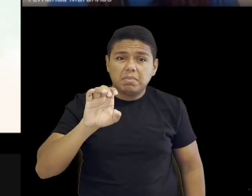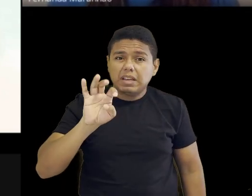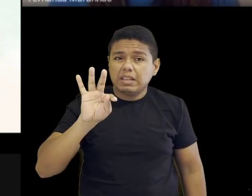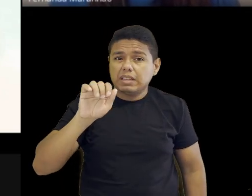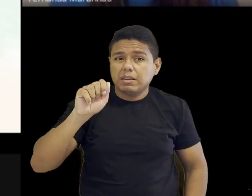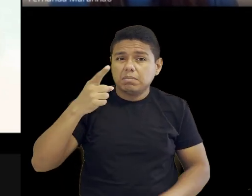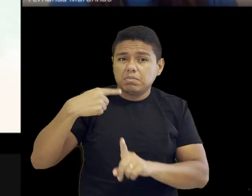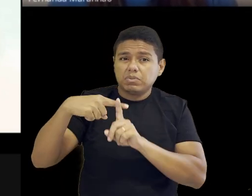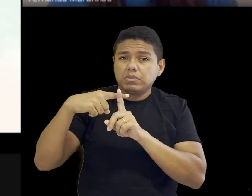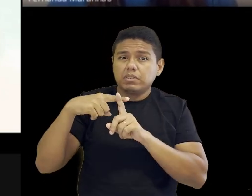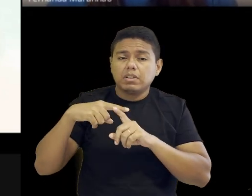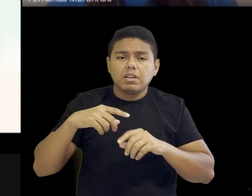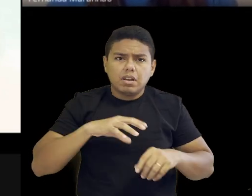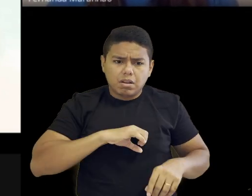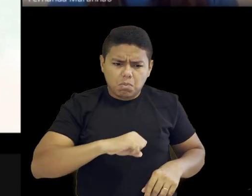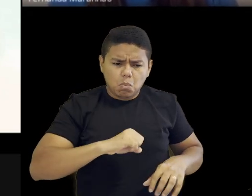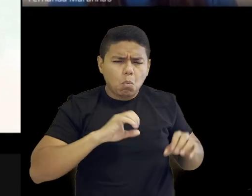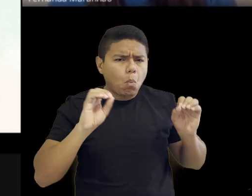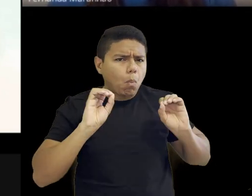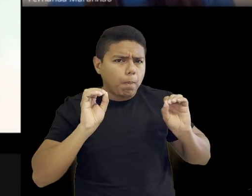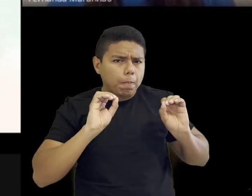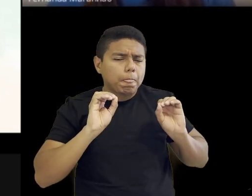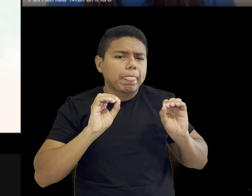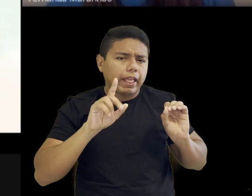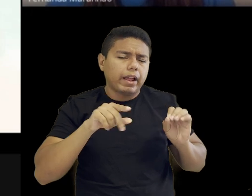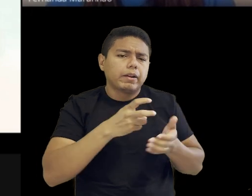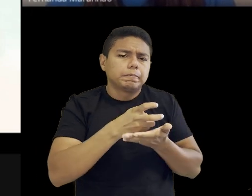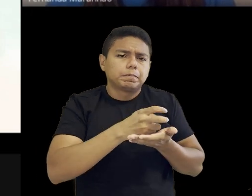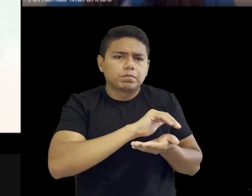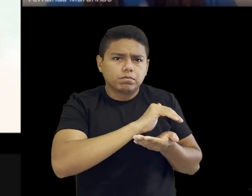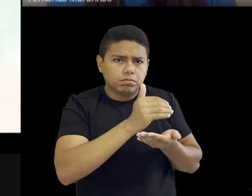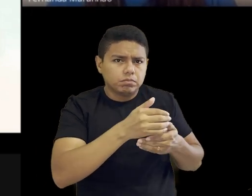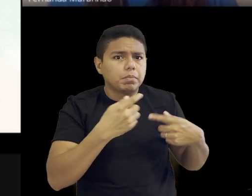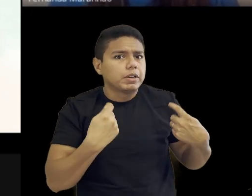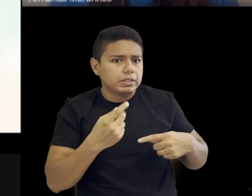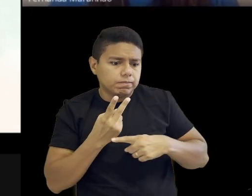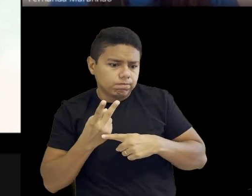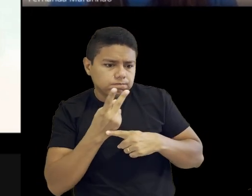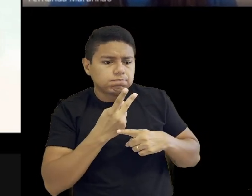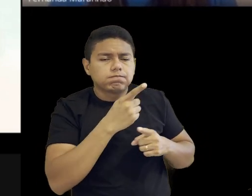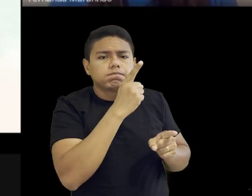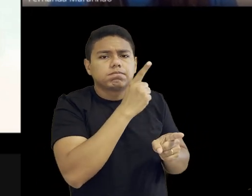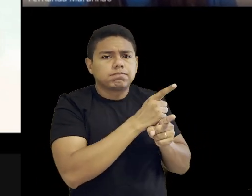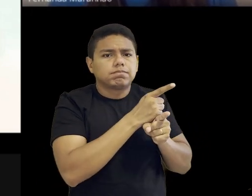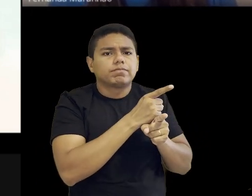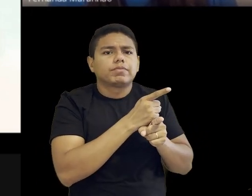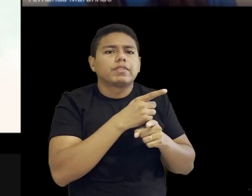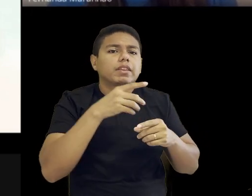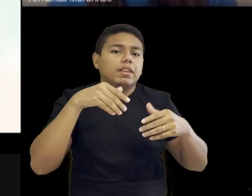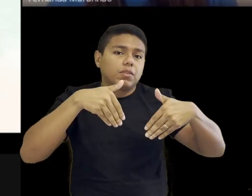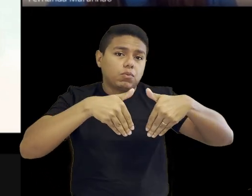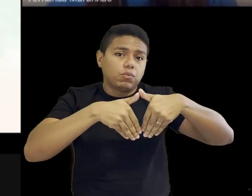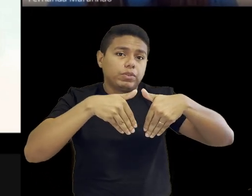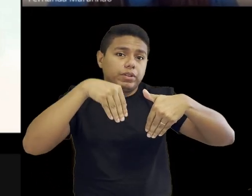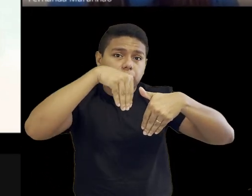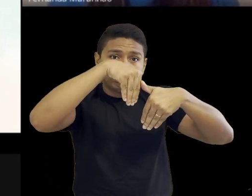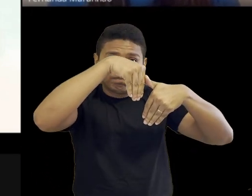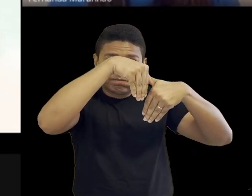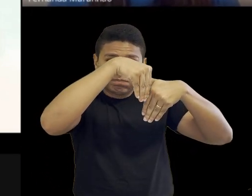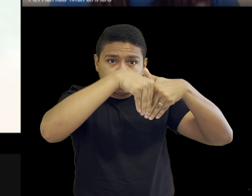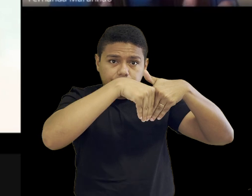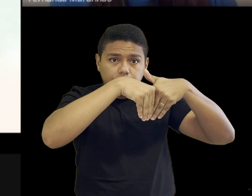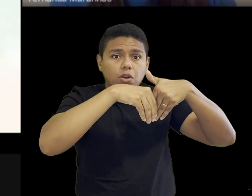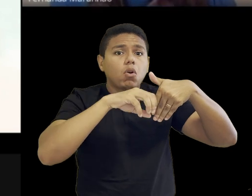beta positivo e a paciente não teve sangramento, não teve sinais de abortamento, esse saco gestacional precisa ser localizado, quer seja dentro